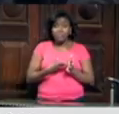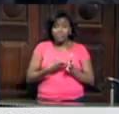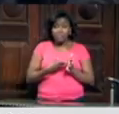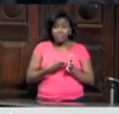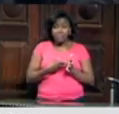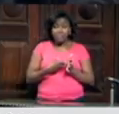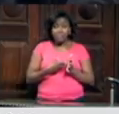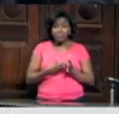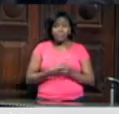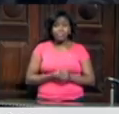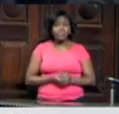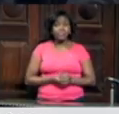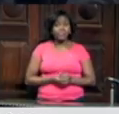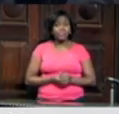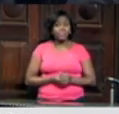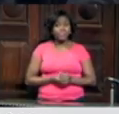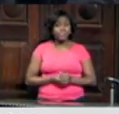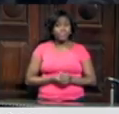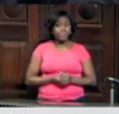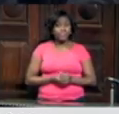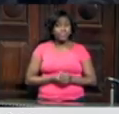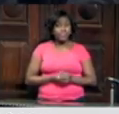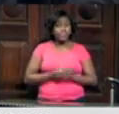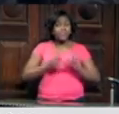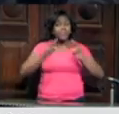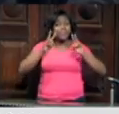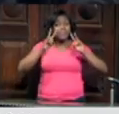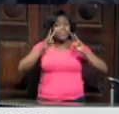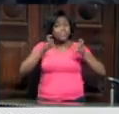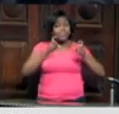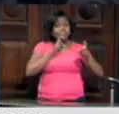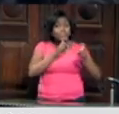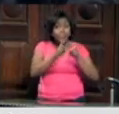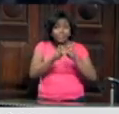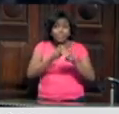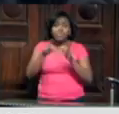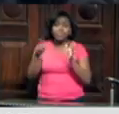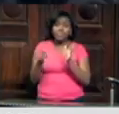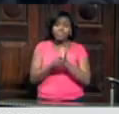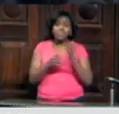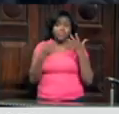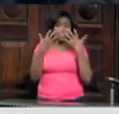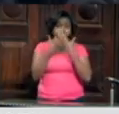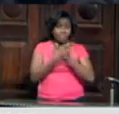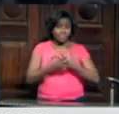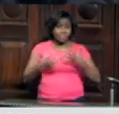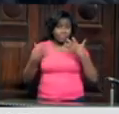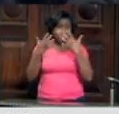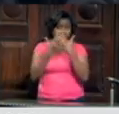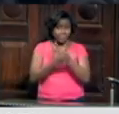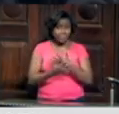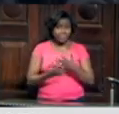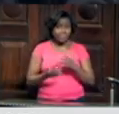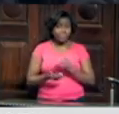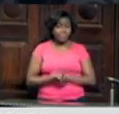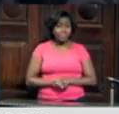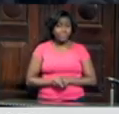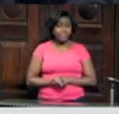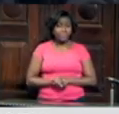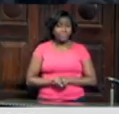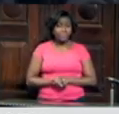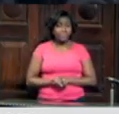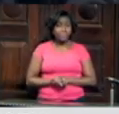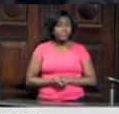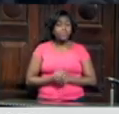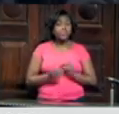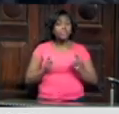uma das expressões da universalidade. E eu sei, apesar de ainda saber pouco